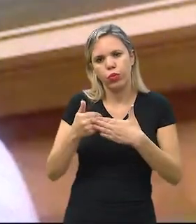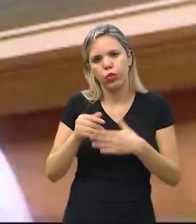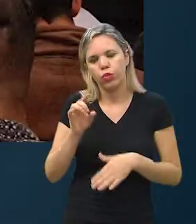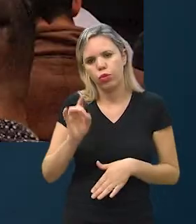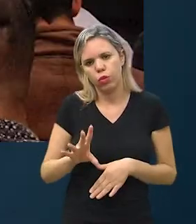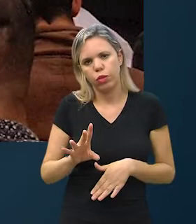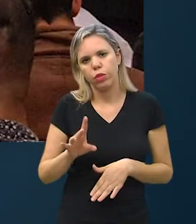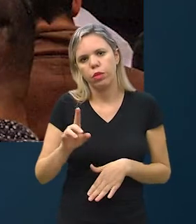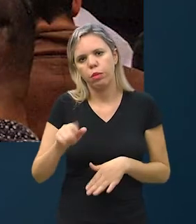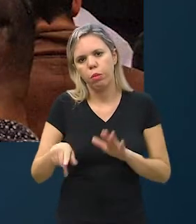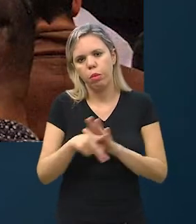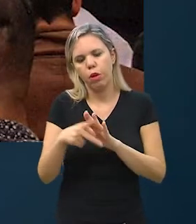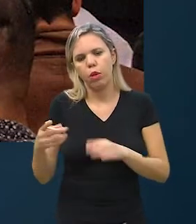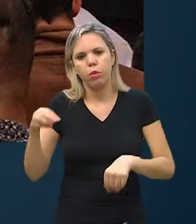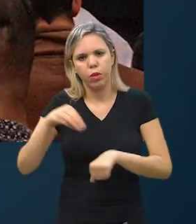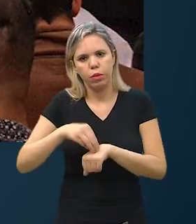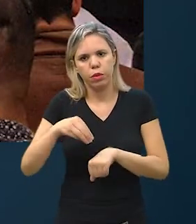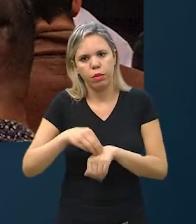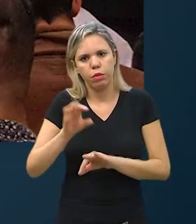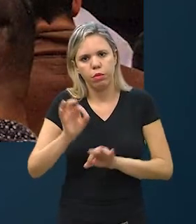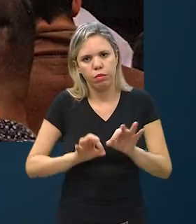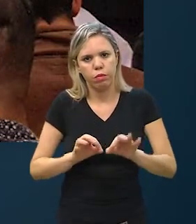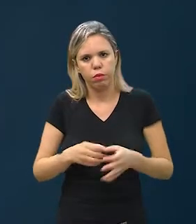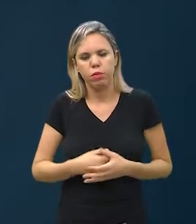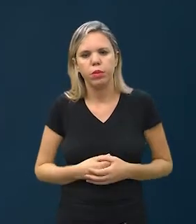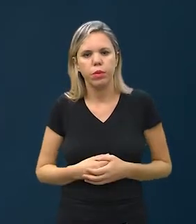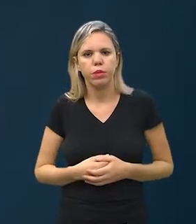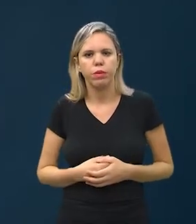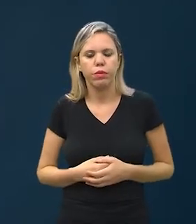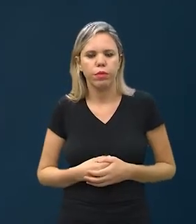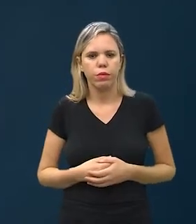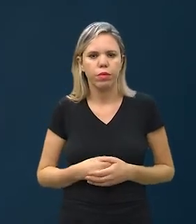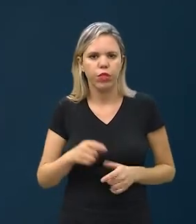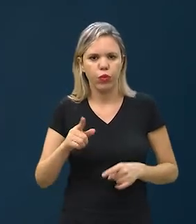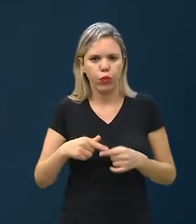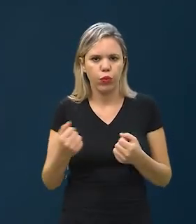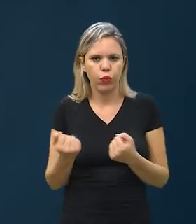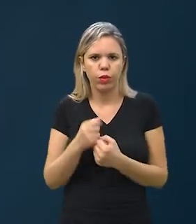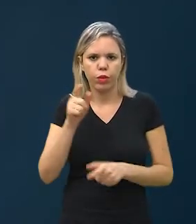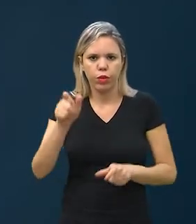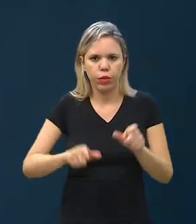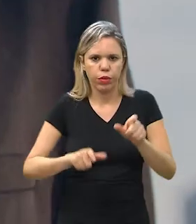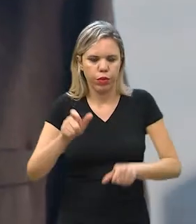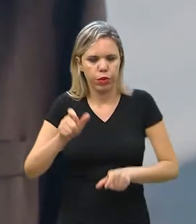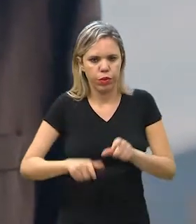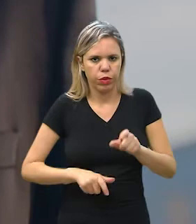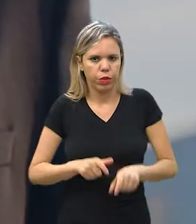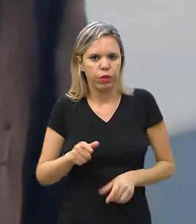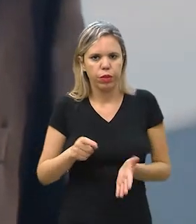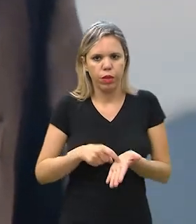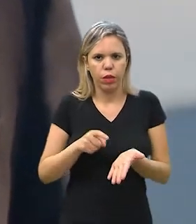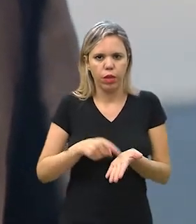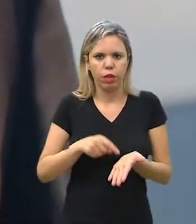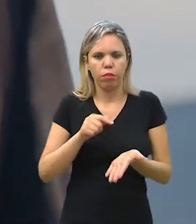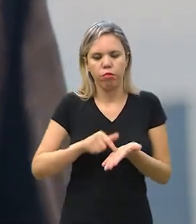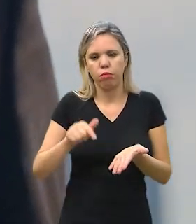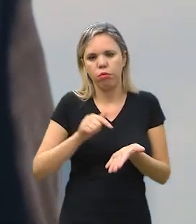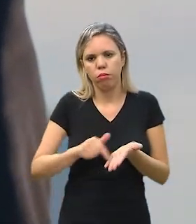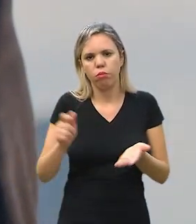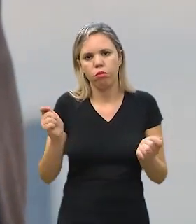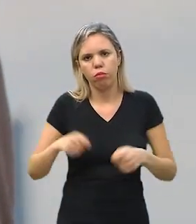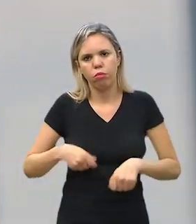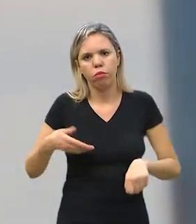fechado, apenas para quem é membro da organização. Então, com essa ferramenta, a pessoa, na palma da mão, ela